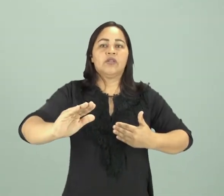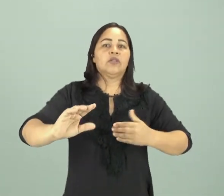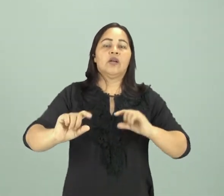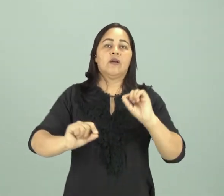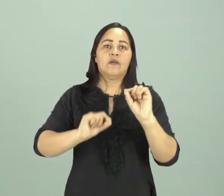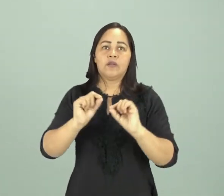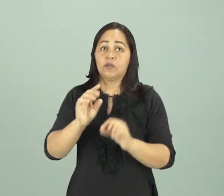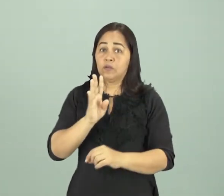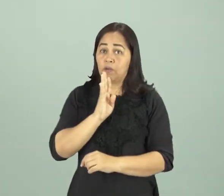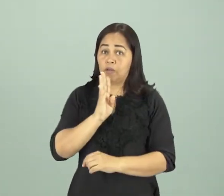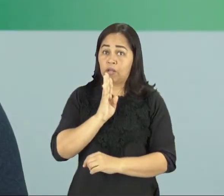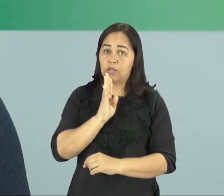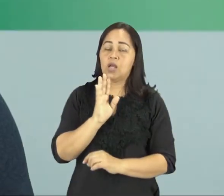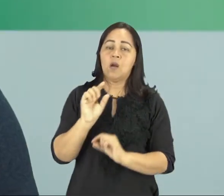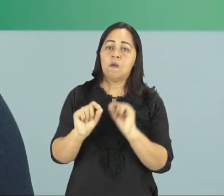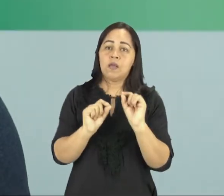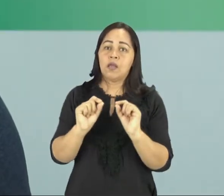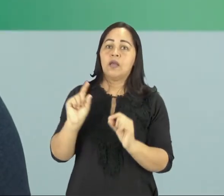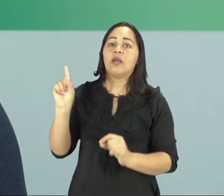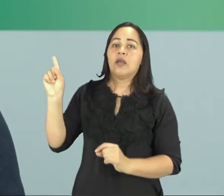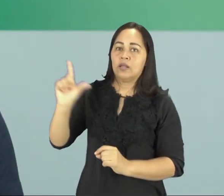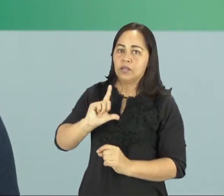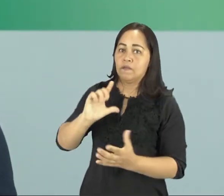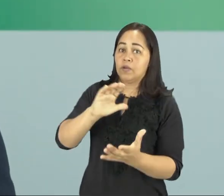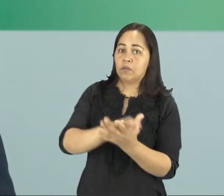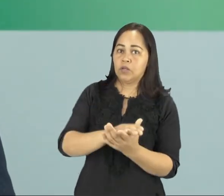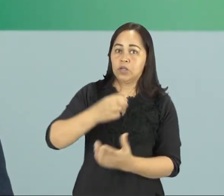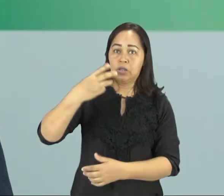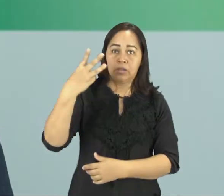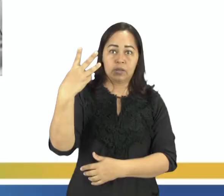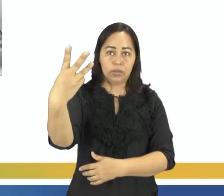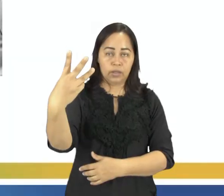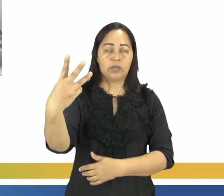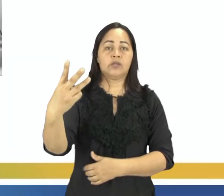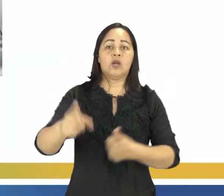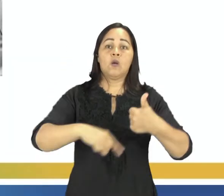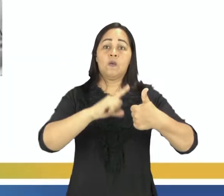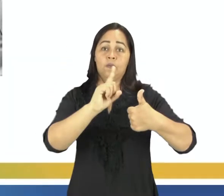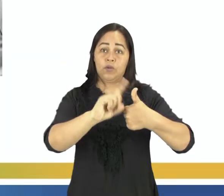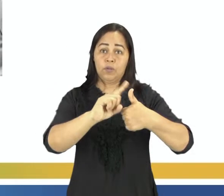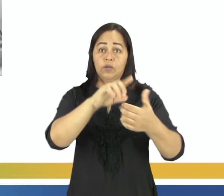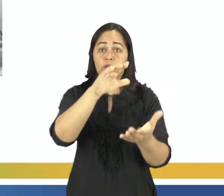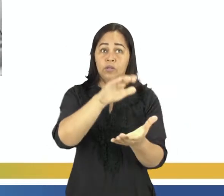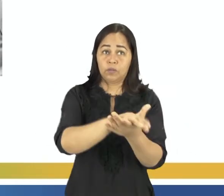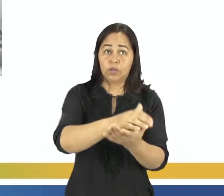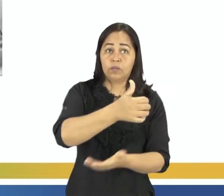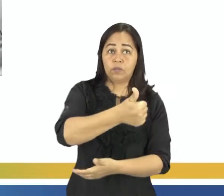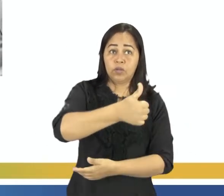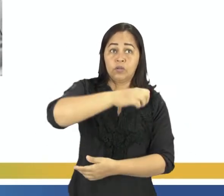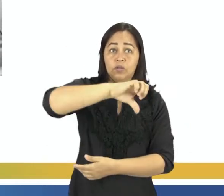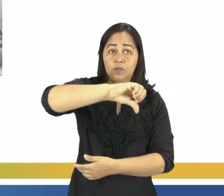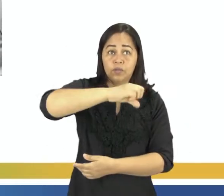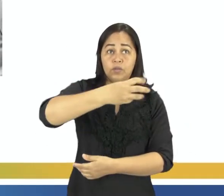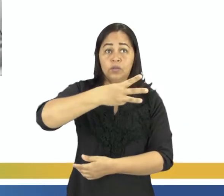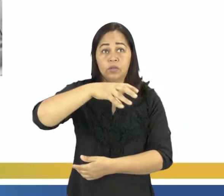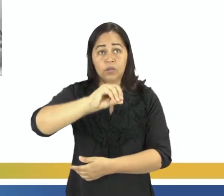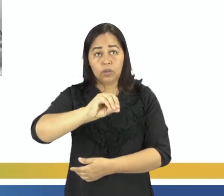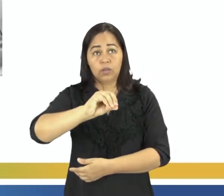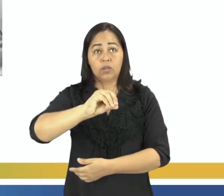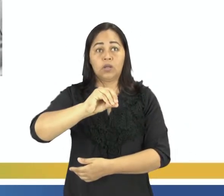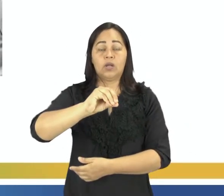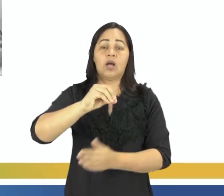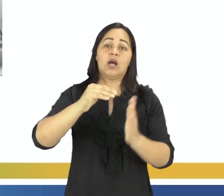conhece, 3 esposas. A primeira esposa, o seu primeiro casamento, ocorreu em 1930 e foi com